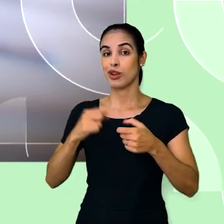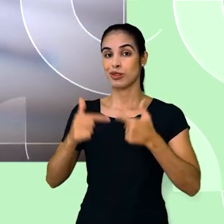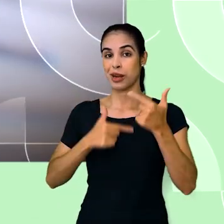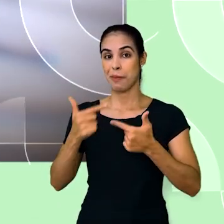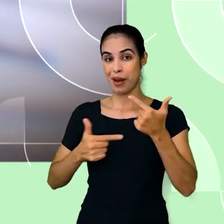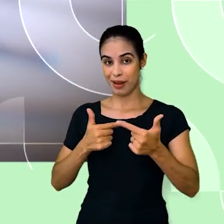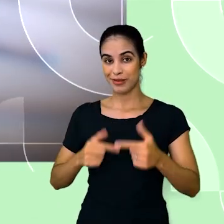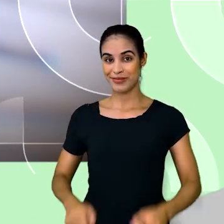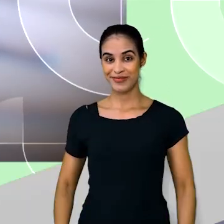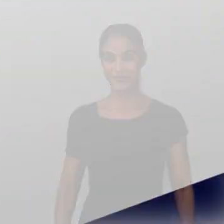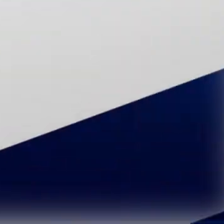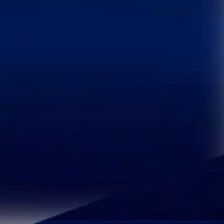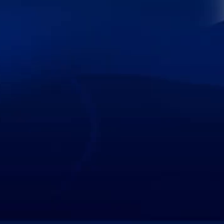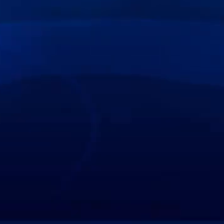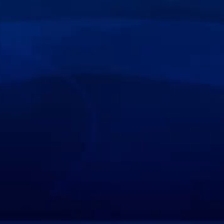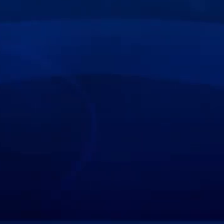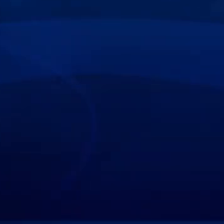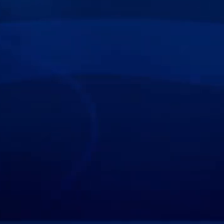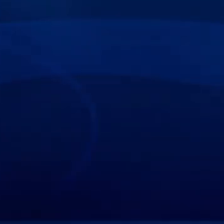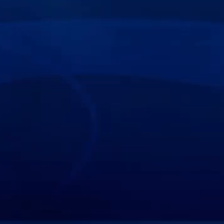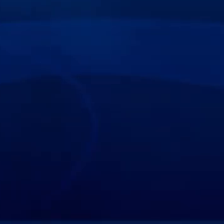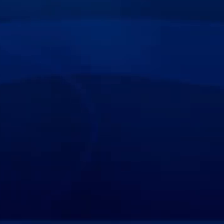do carnaval. Não saia daí.